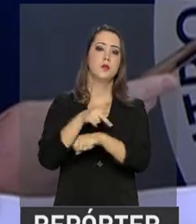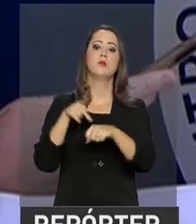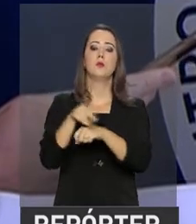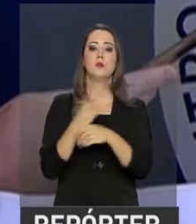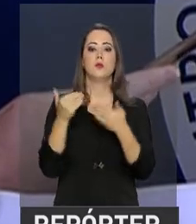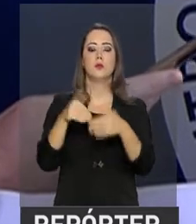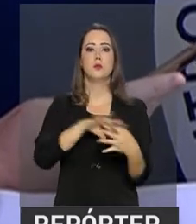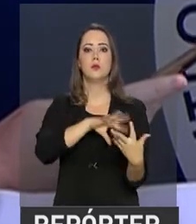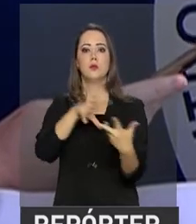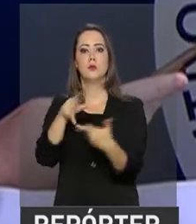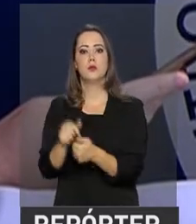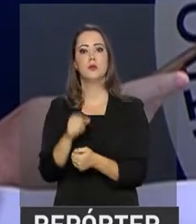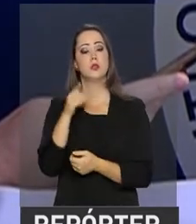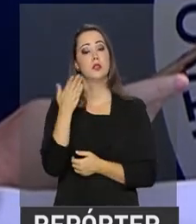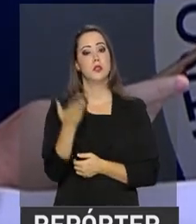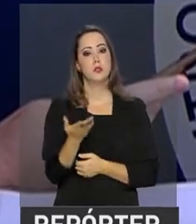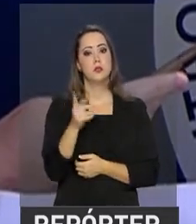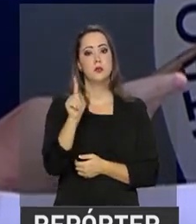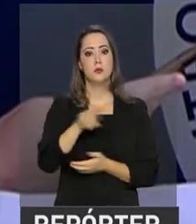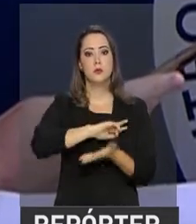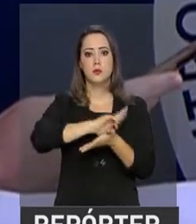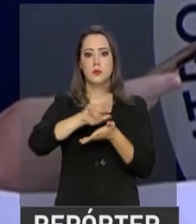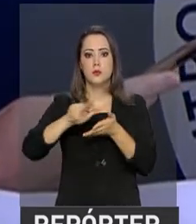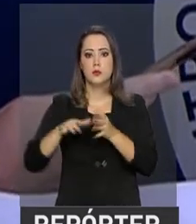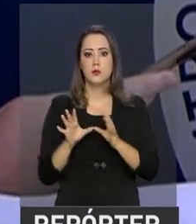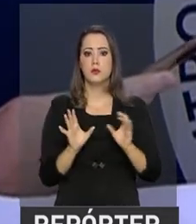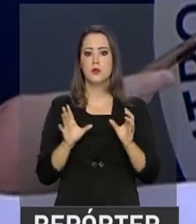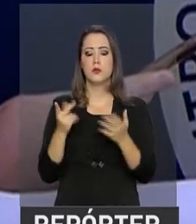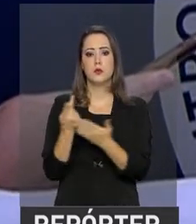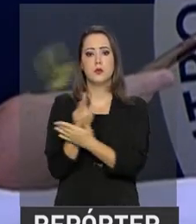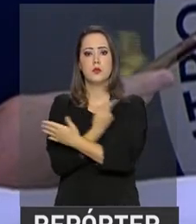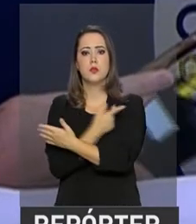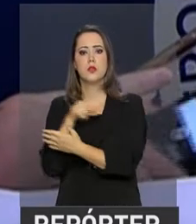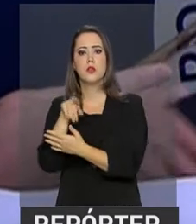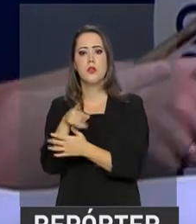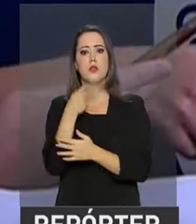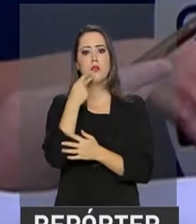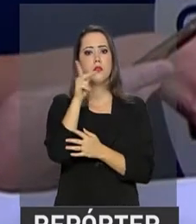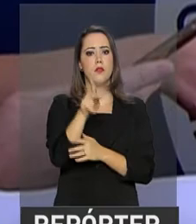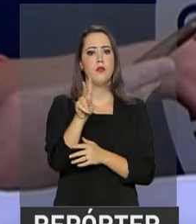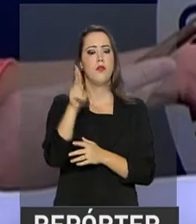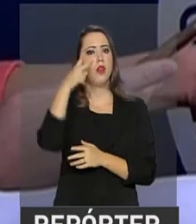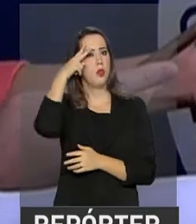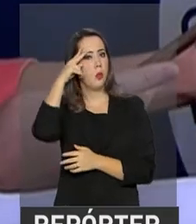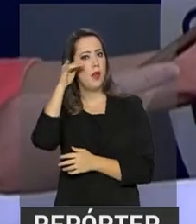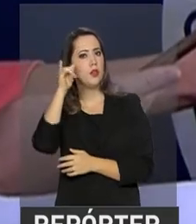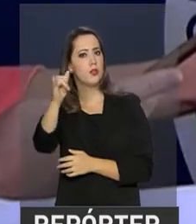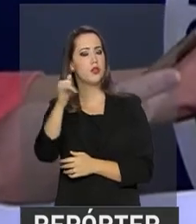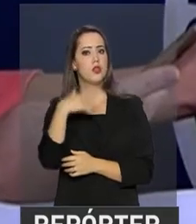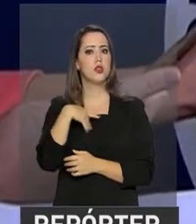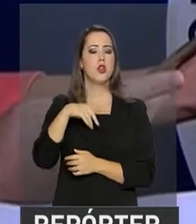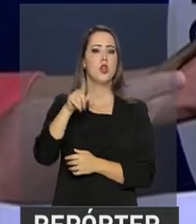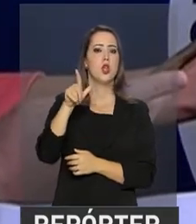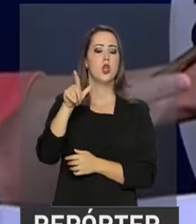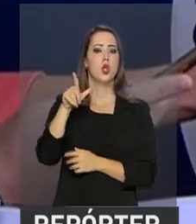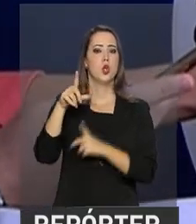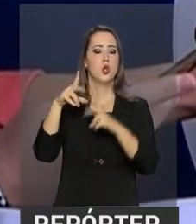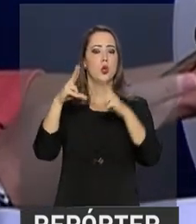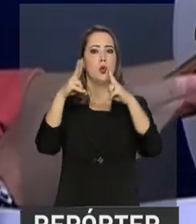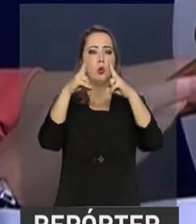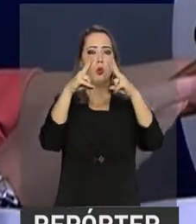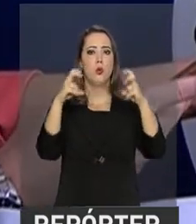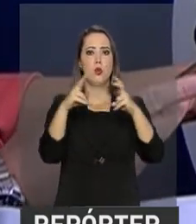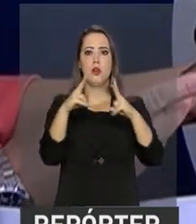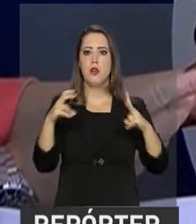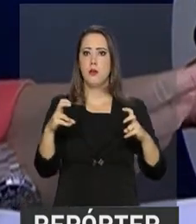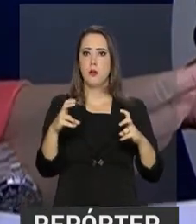no cenário internacional. Aliás, são vários episódios, basta mencionar o Haiti, basta mencionar o Líbano, para verificar a grande presença das Forças